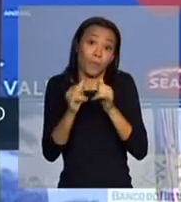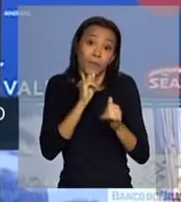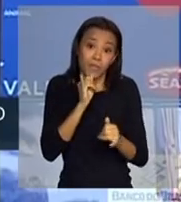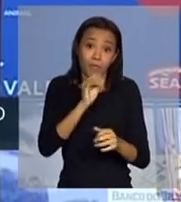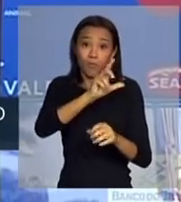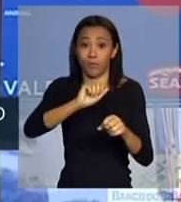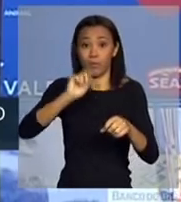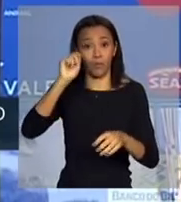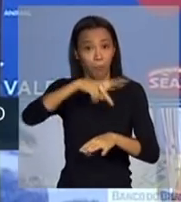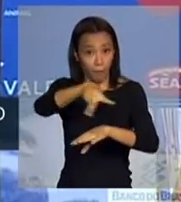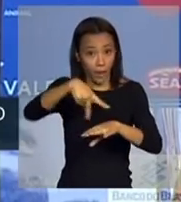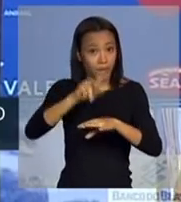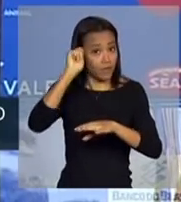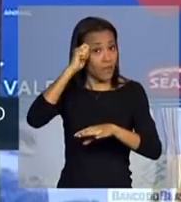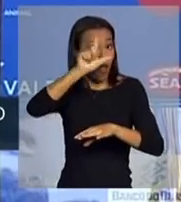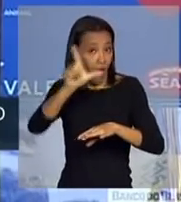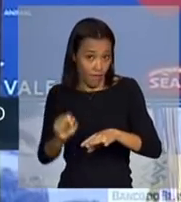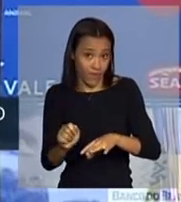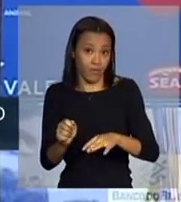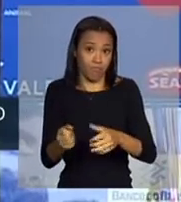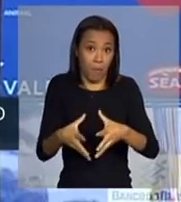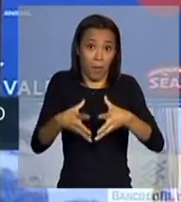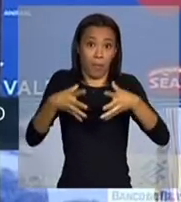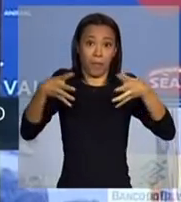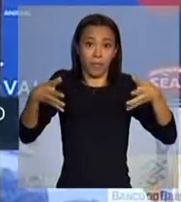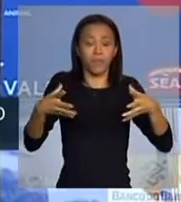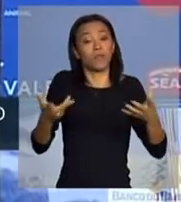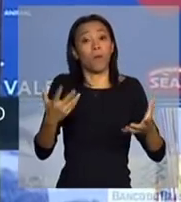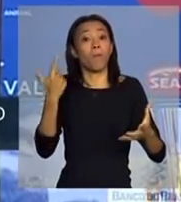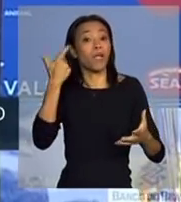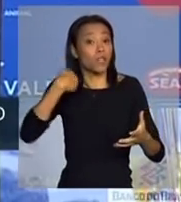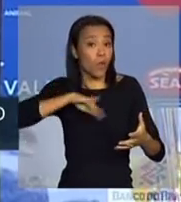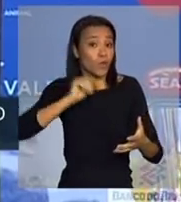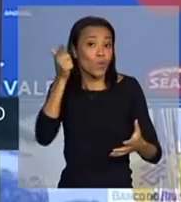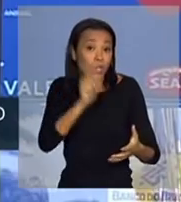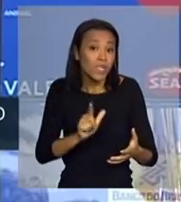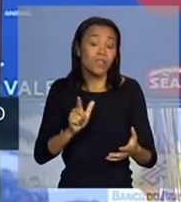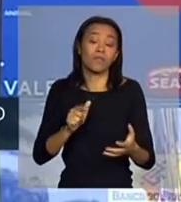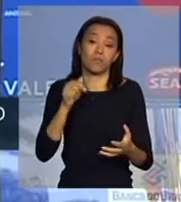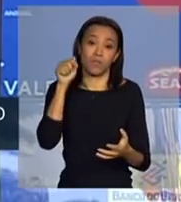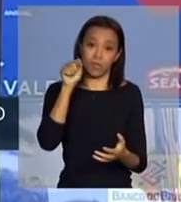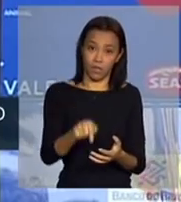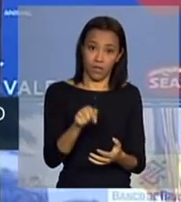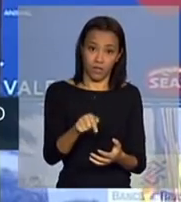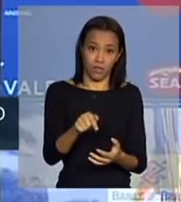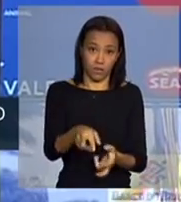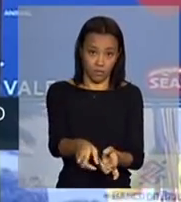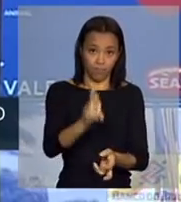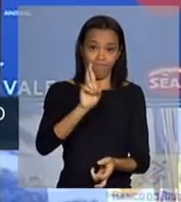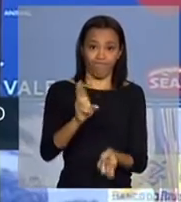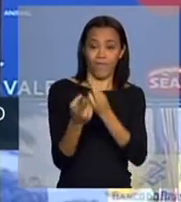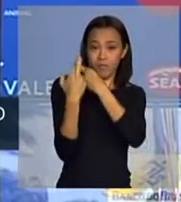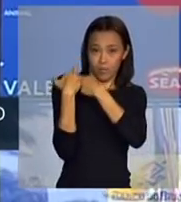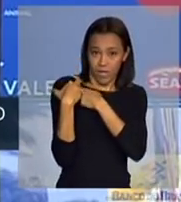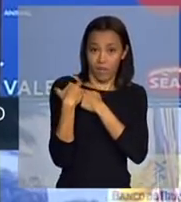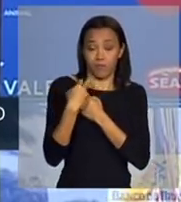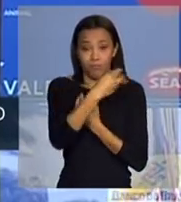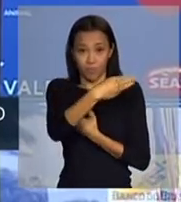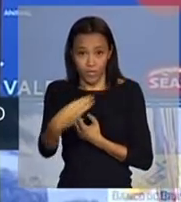exemplo. Para avançar nesse papel, presidenta Dilma, ministro Antônio Andrade, ministro Fernando